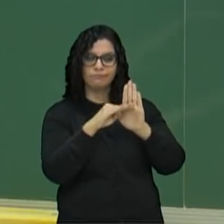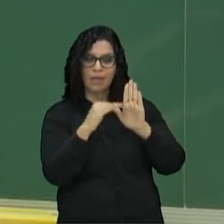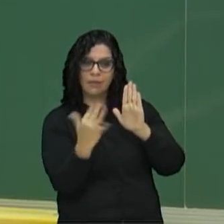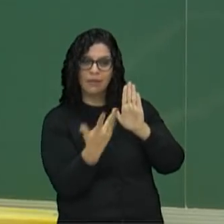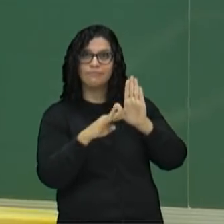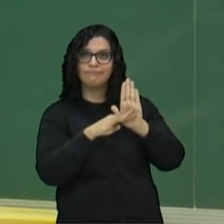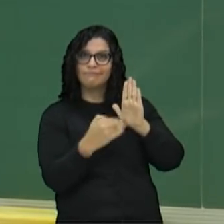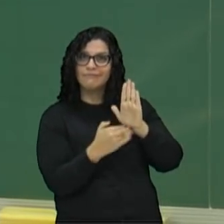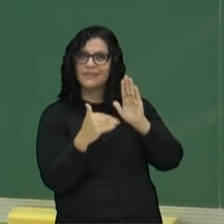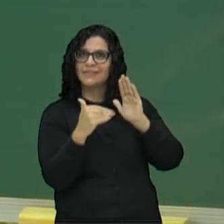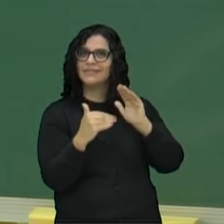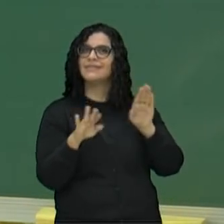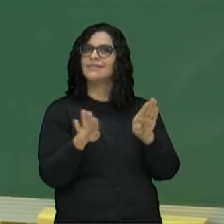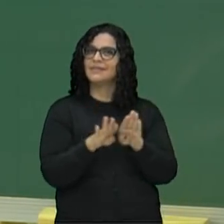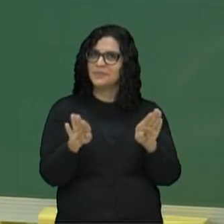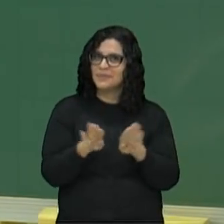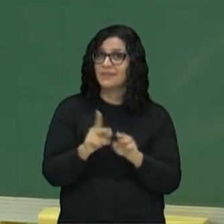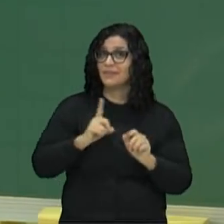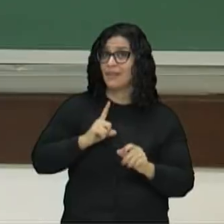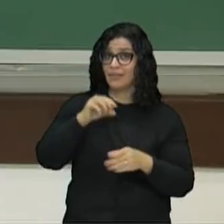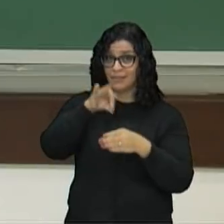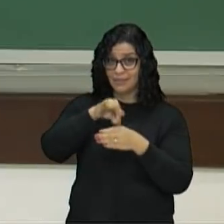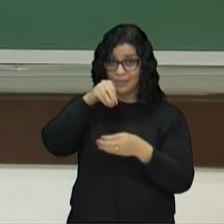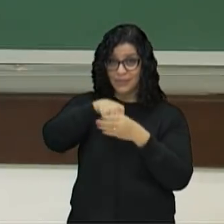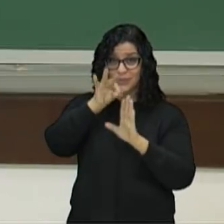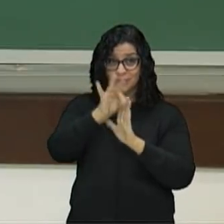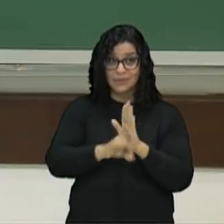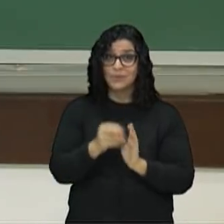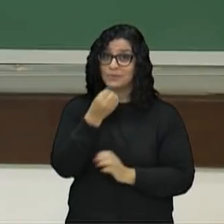narrativa. Muito bem, turma.